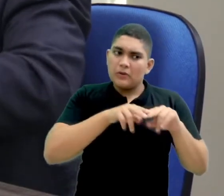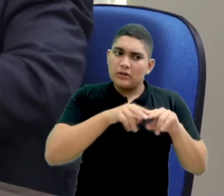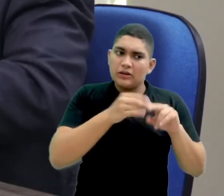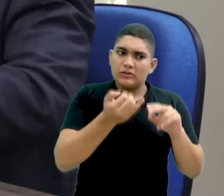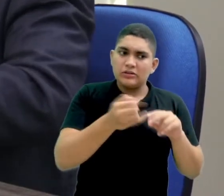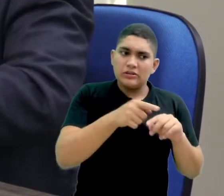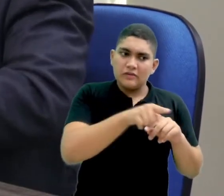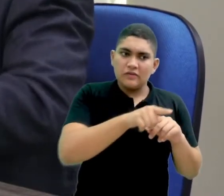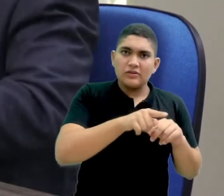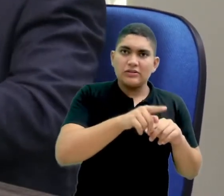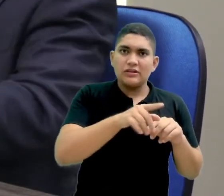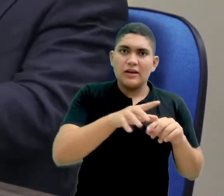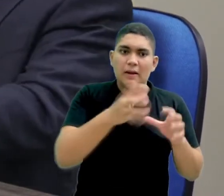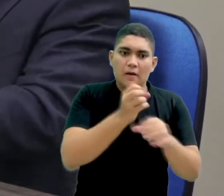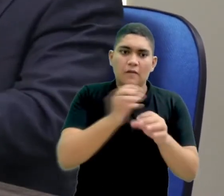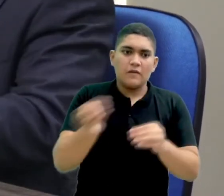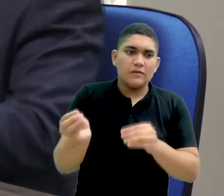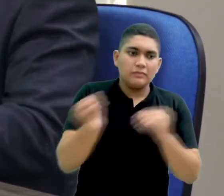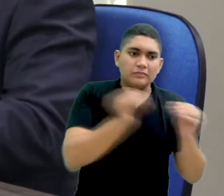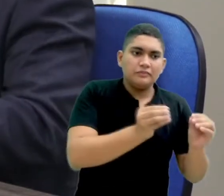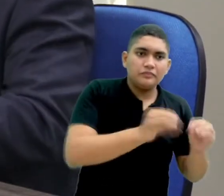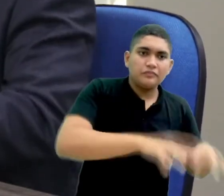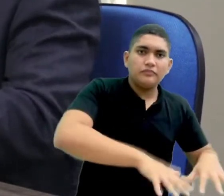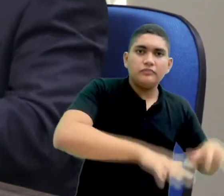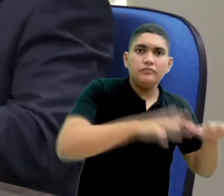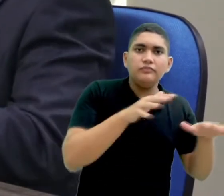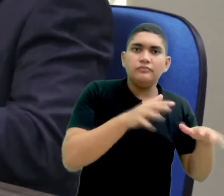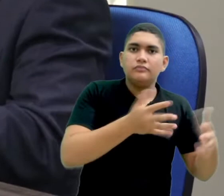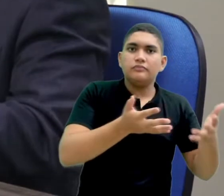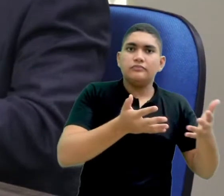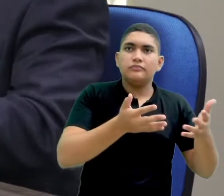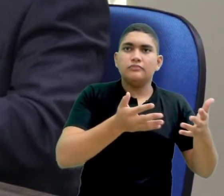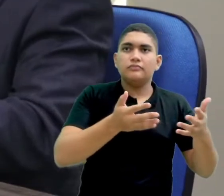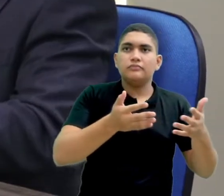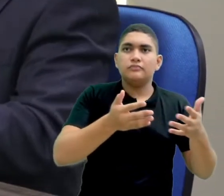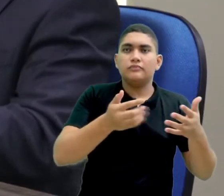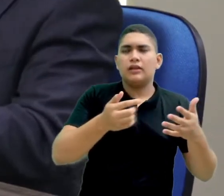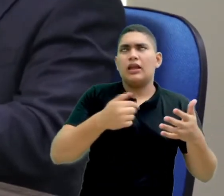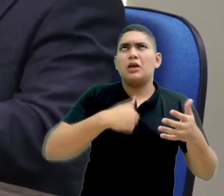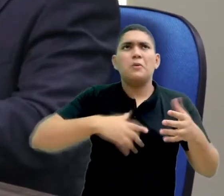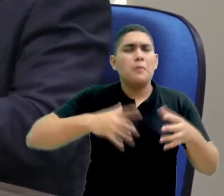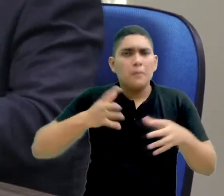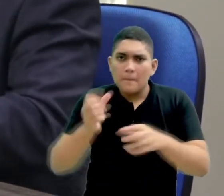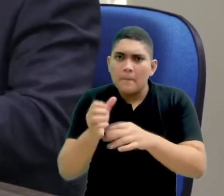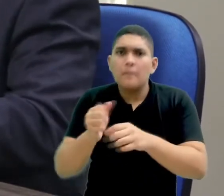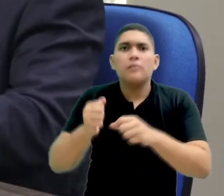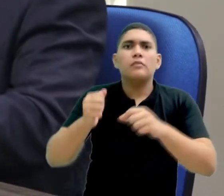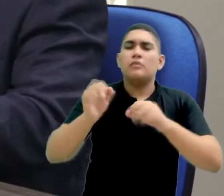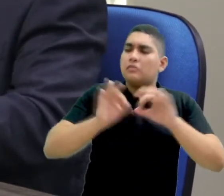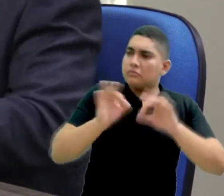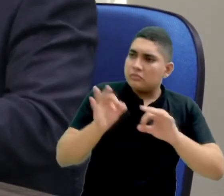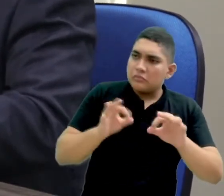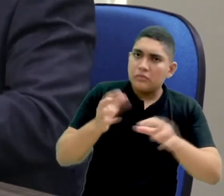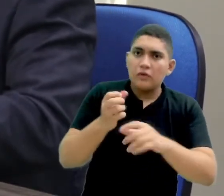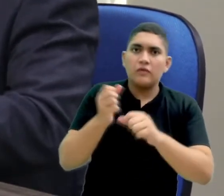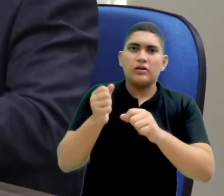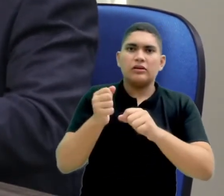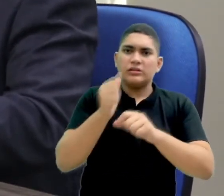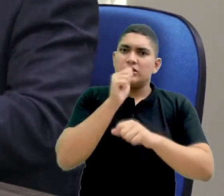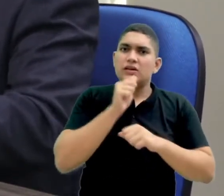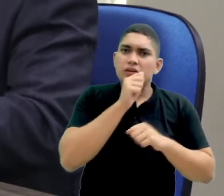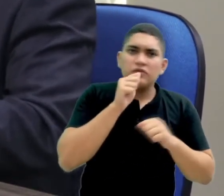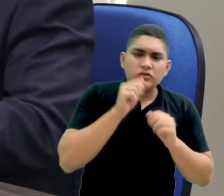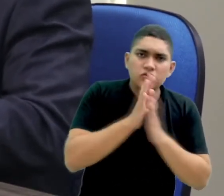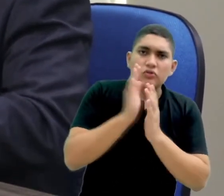oferta ao altar, vamos imaginar que o irmão vindo para o culto. Vou adorar ao Senhor, trouxe minha oferta de sacrifícios de louvor, minha